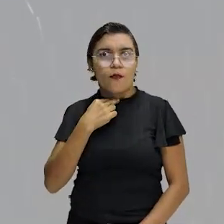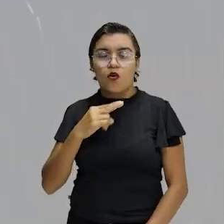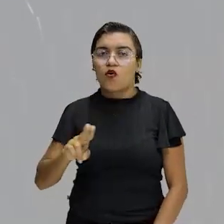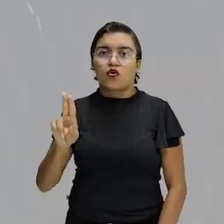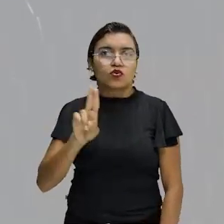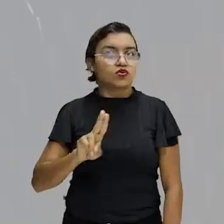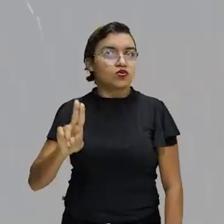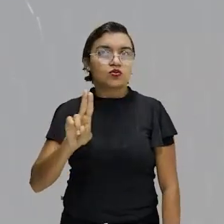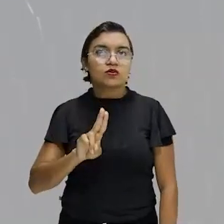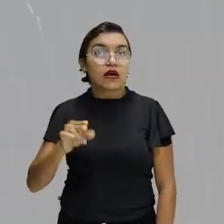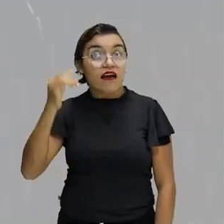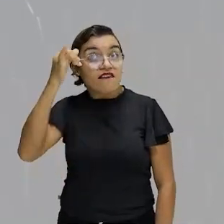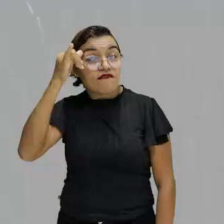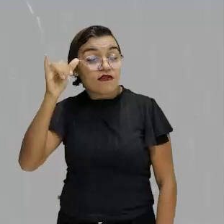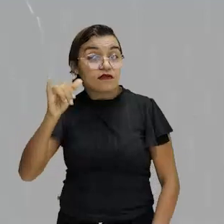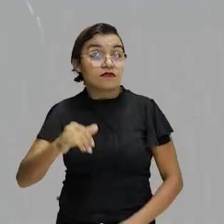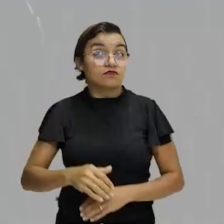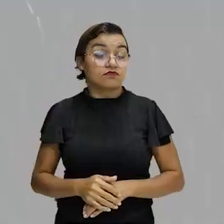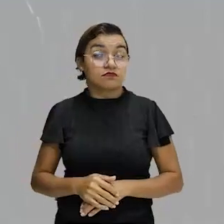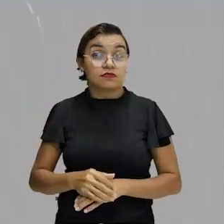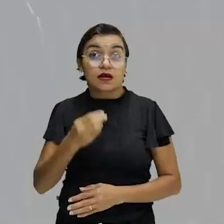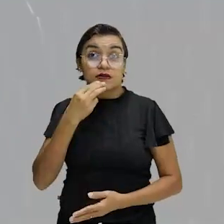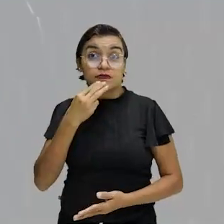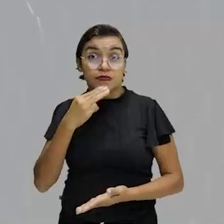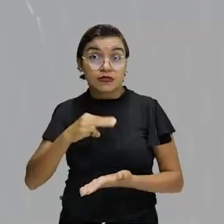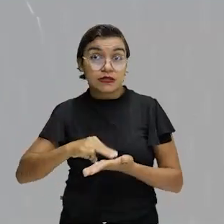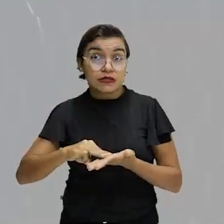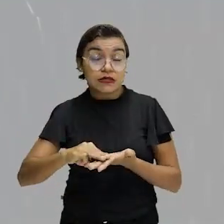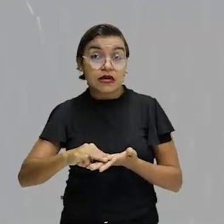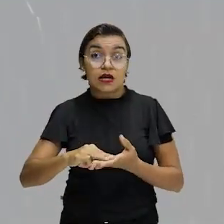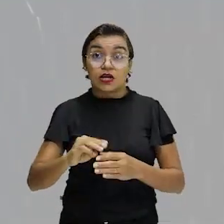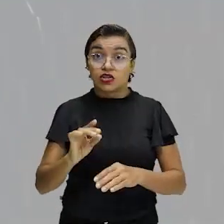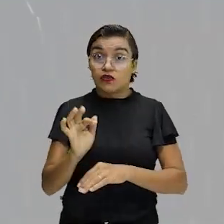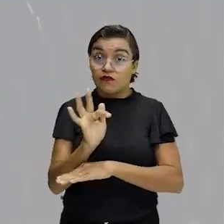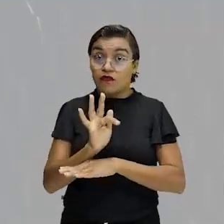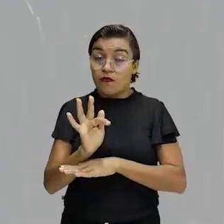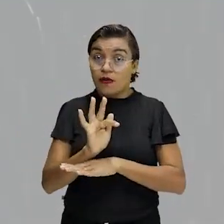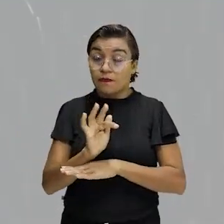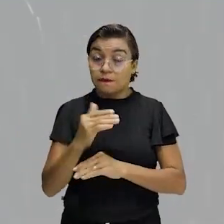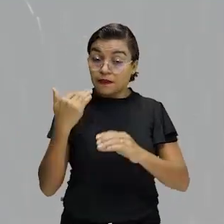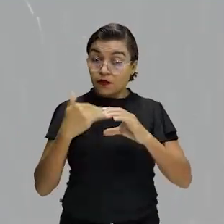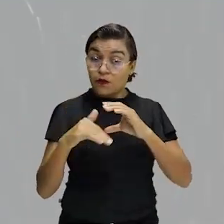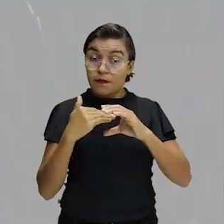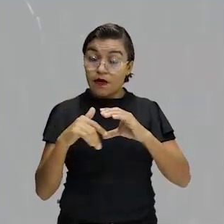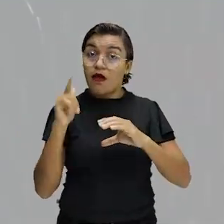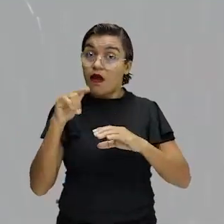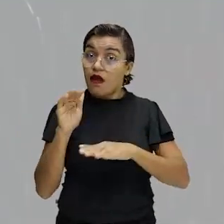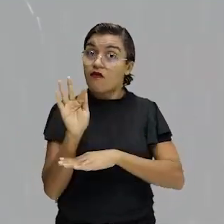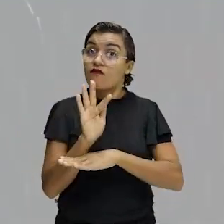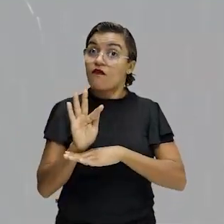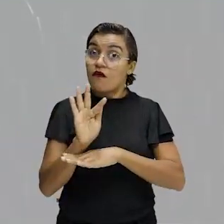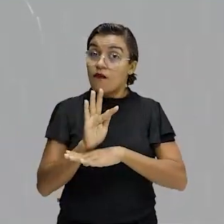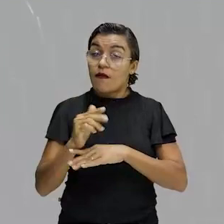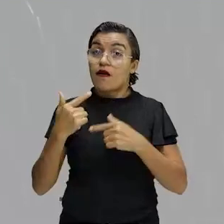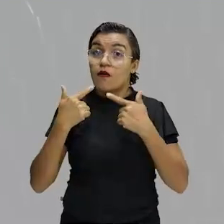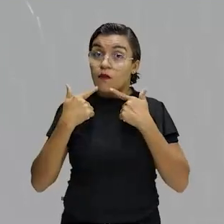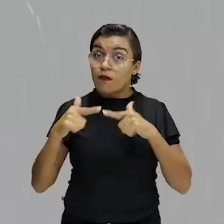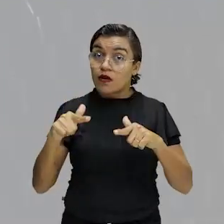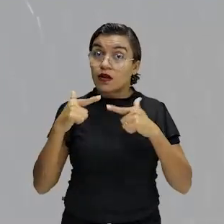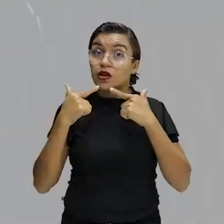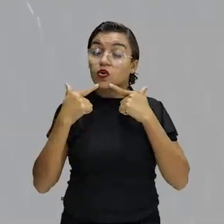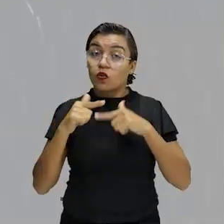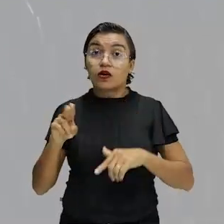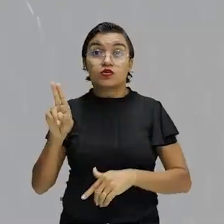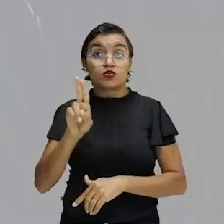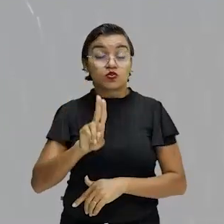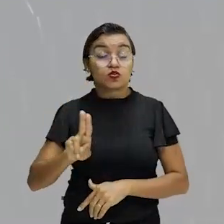é inadequado para as mensagens formais. Nós já falamos, o e-mail é um recurso mais formal, utiliza uma linguagem